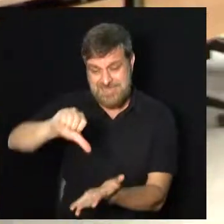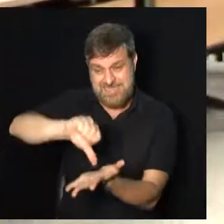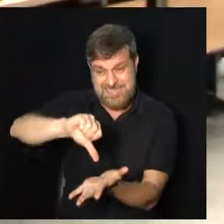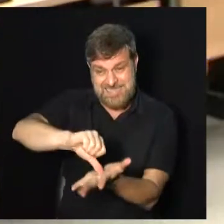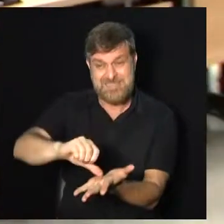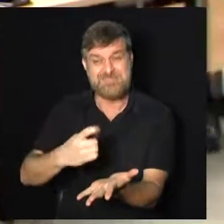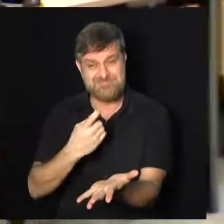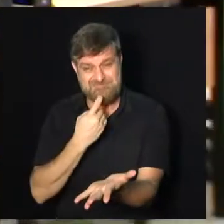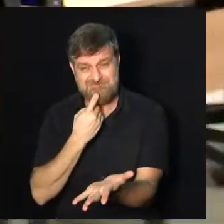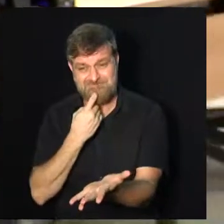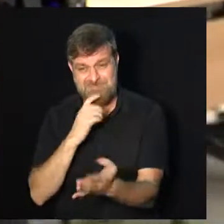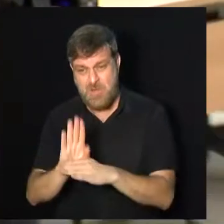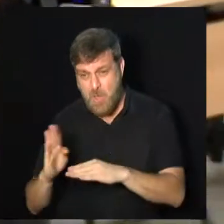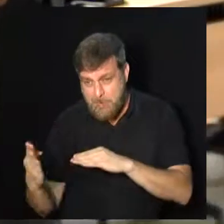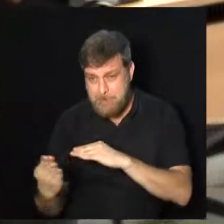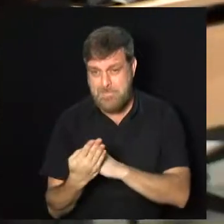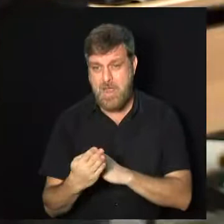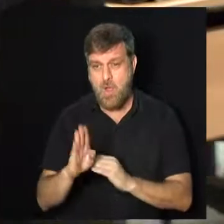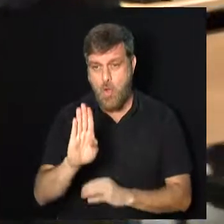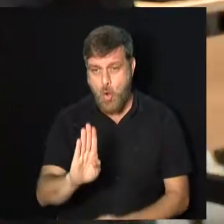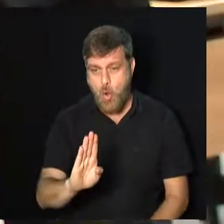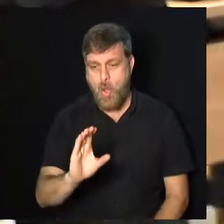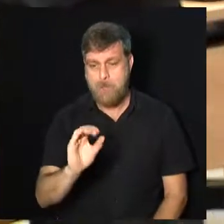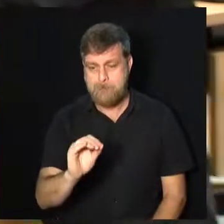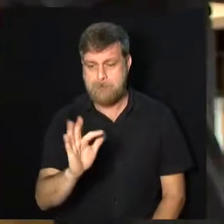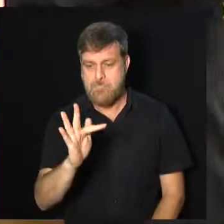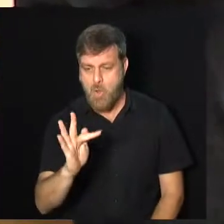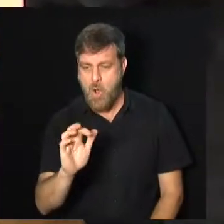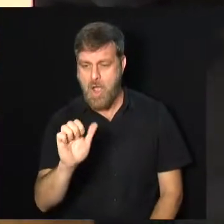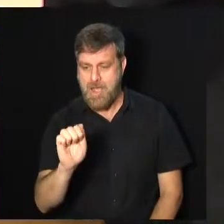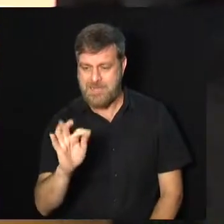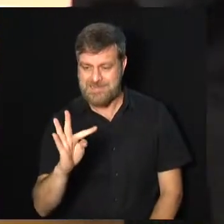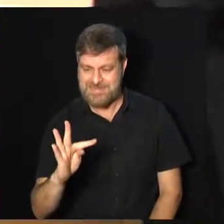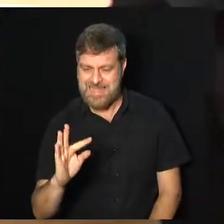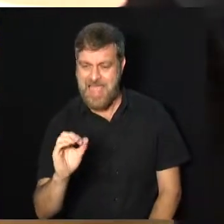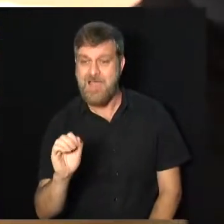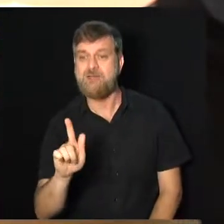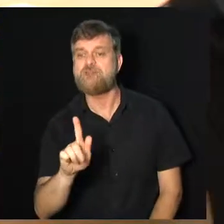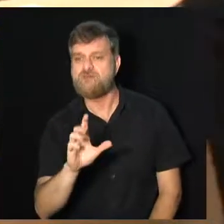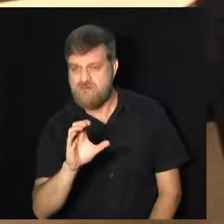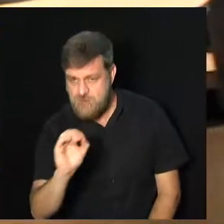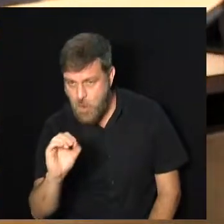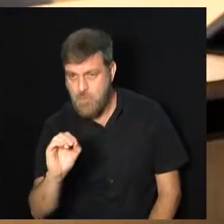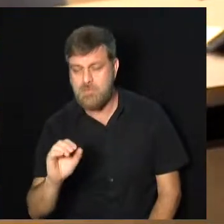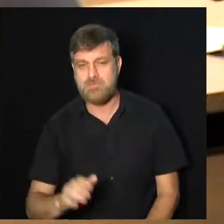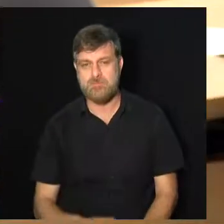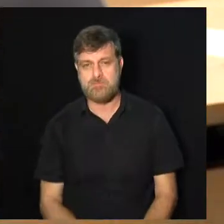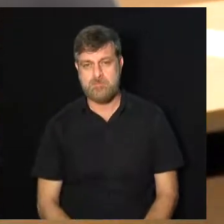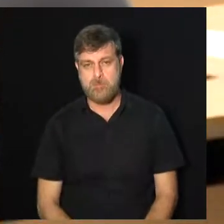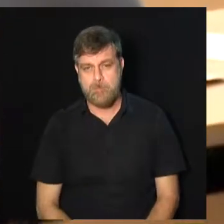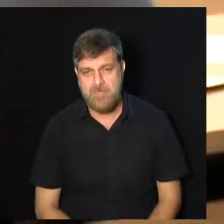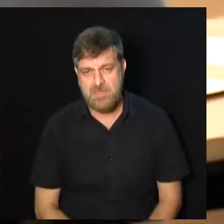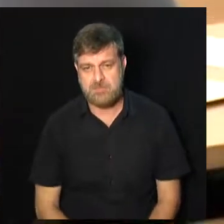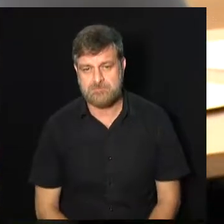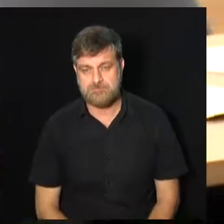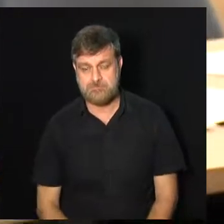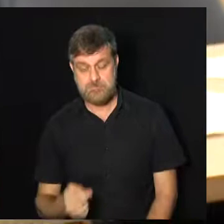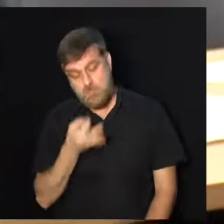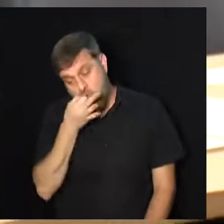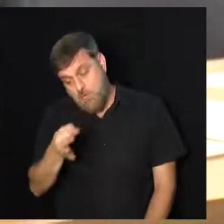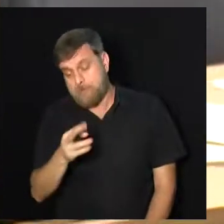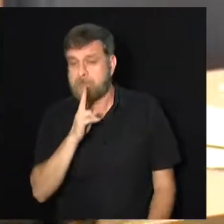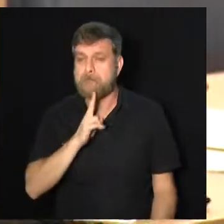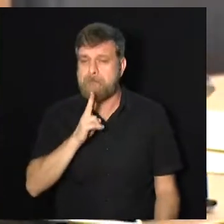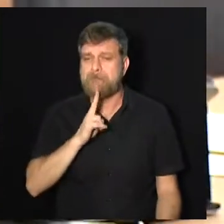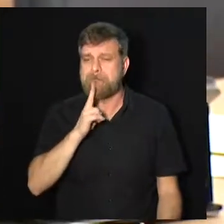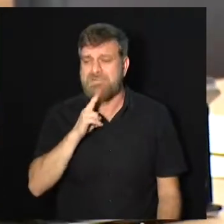Saldanha Marinho, no bairro Botafogo, na região central, entre os números 870 e 1030. Para o parlamentar,